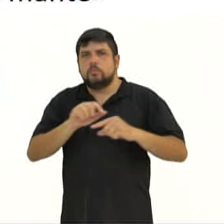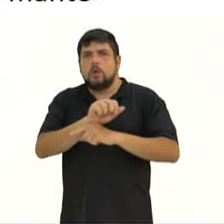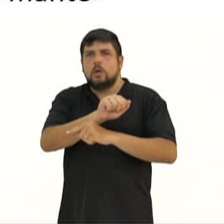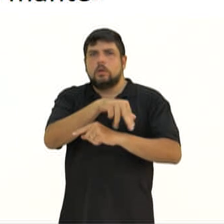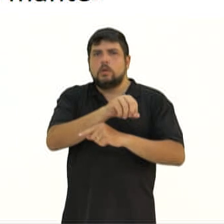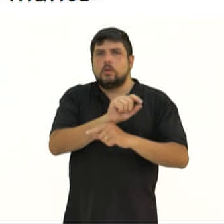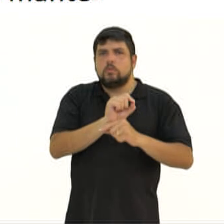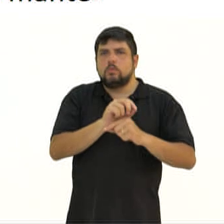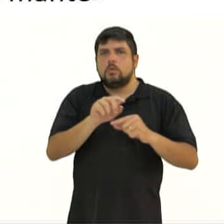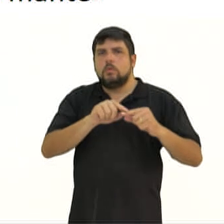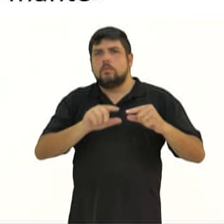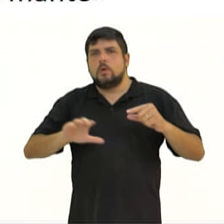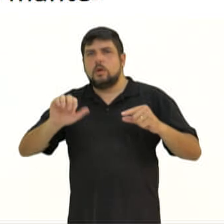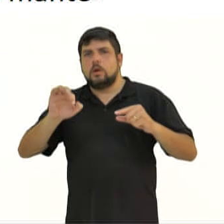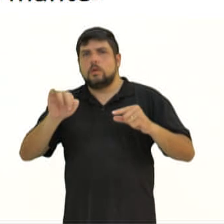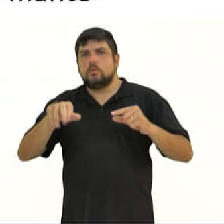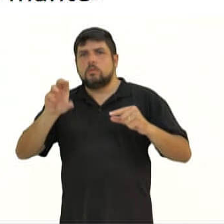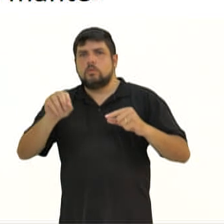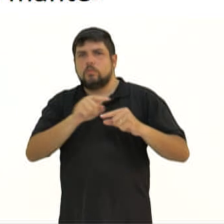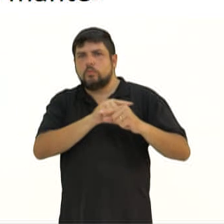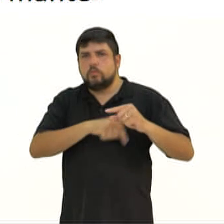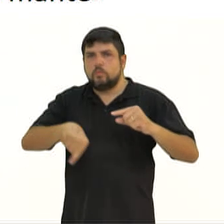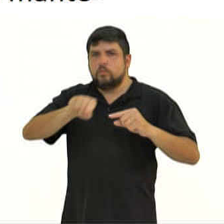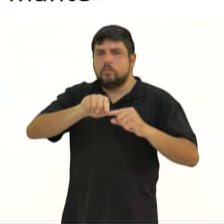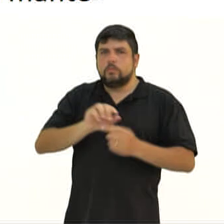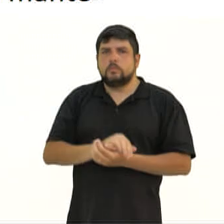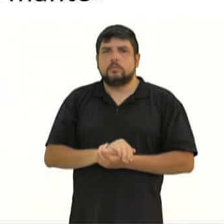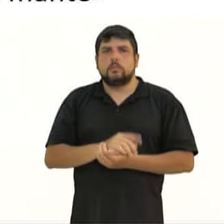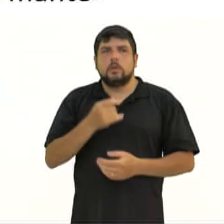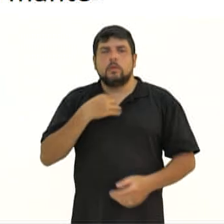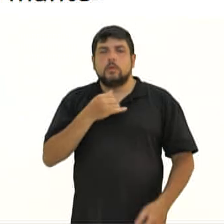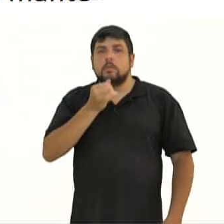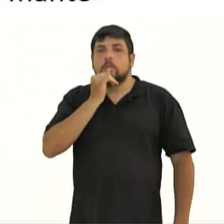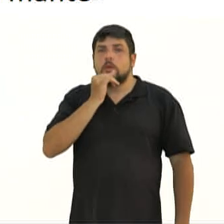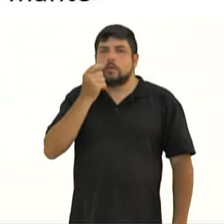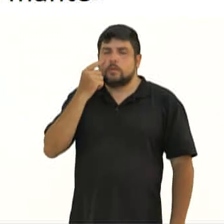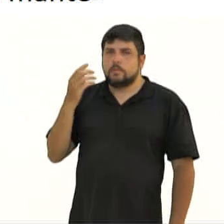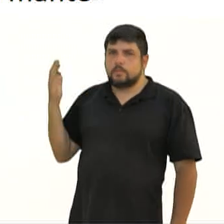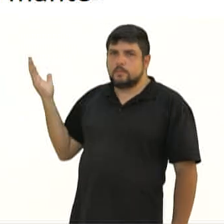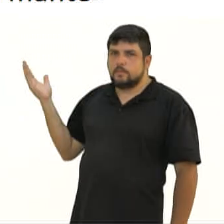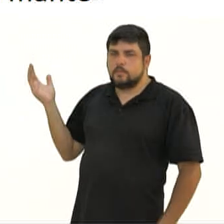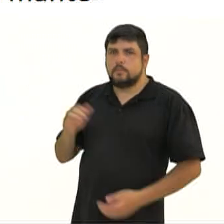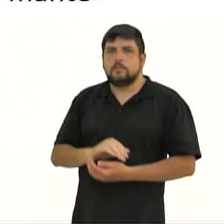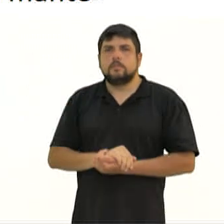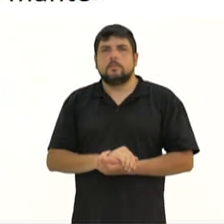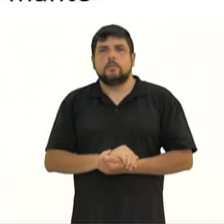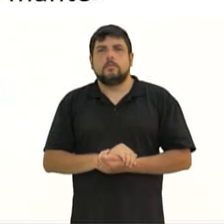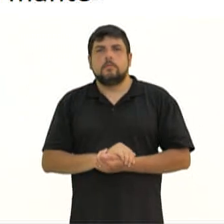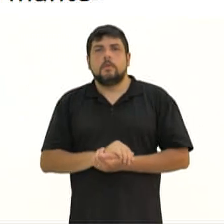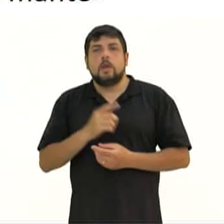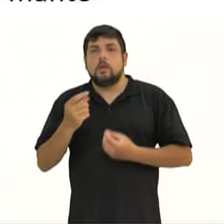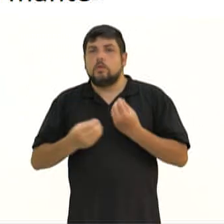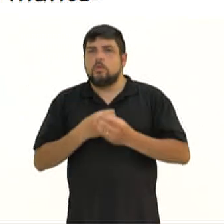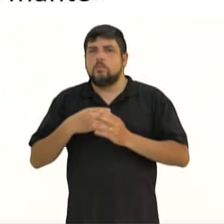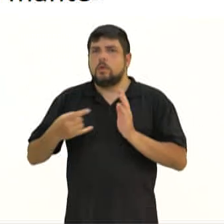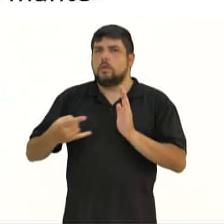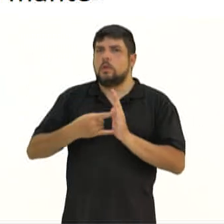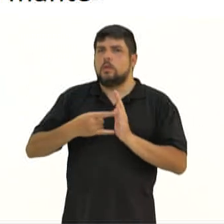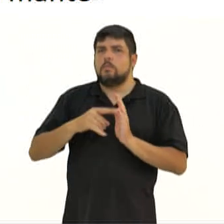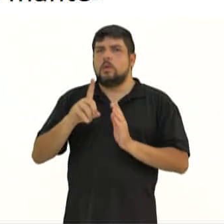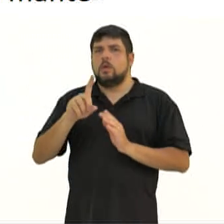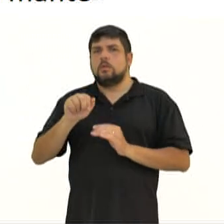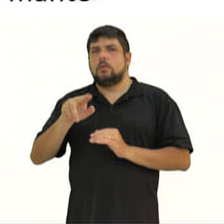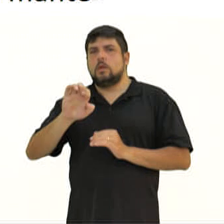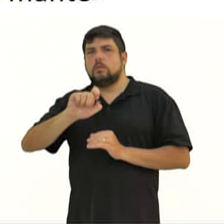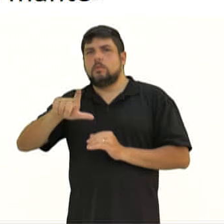o cátodo. Aqui a gente tem um desenho que mostra um exemplo de como montamos a pilha que vocês já conhecem, a pilha de Daniel. E aí a